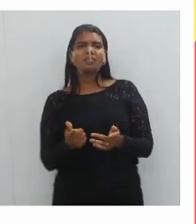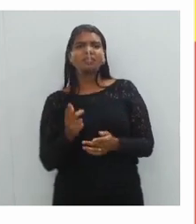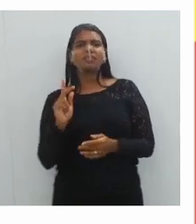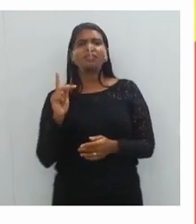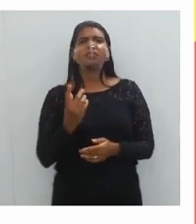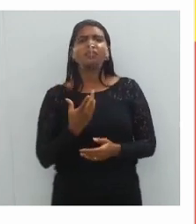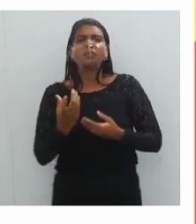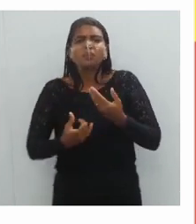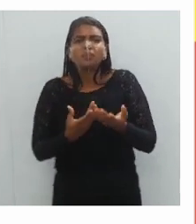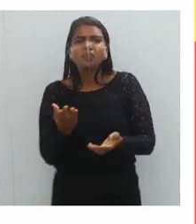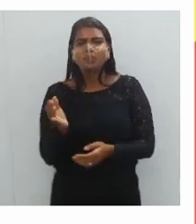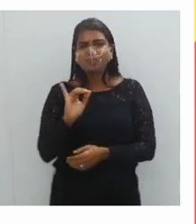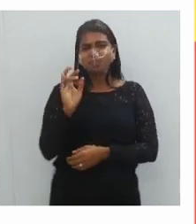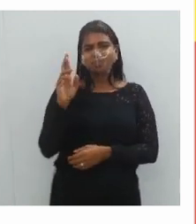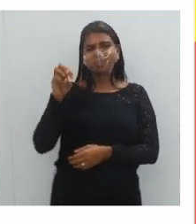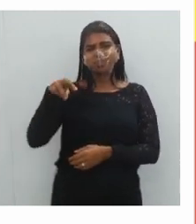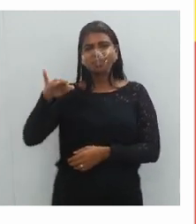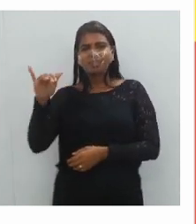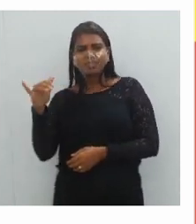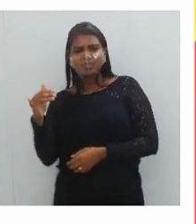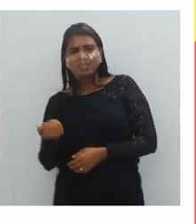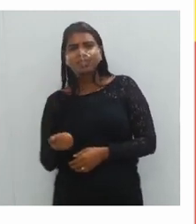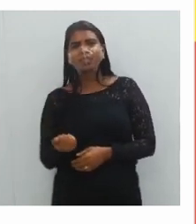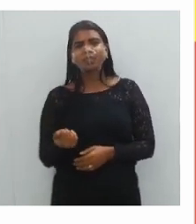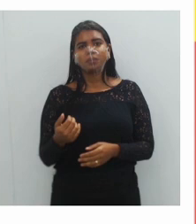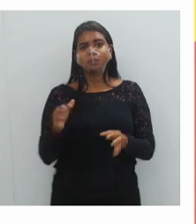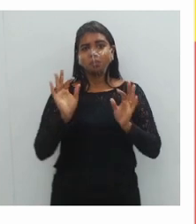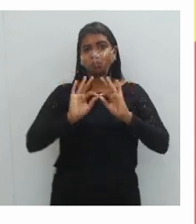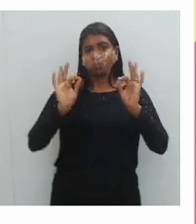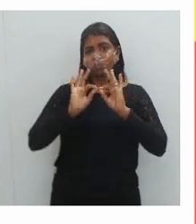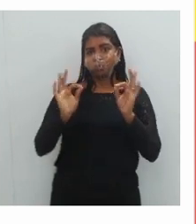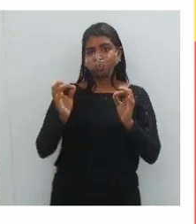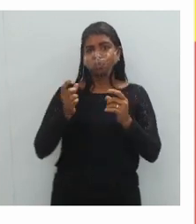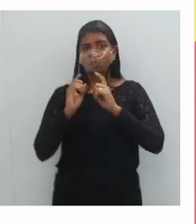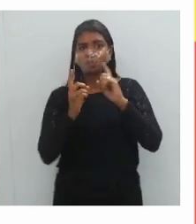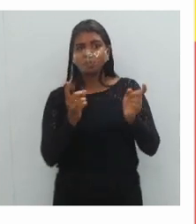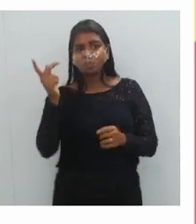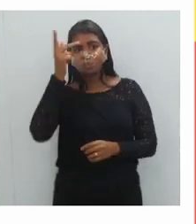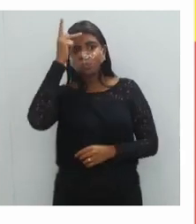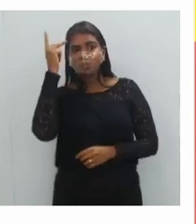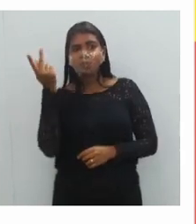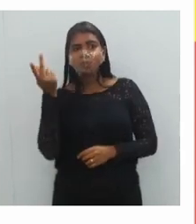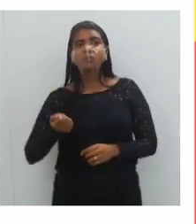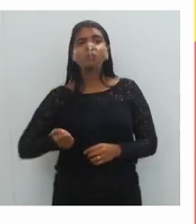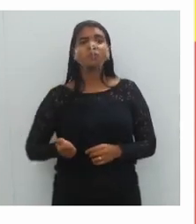ironia em situações, momentos e pessoas, né?